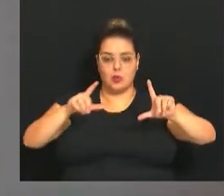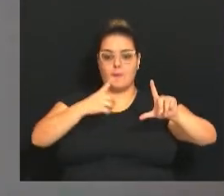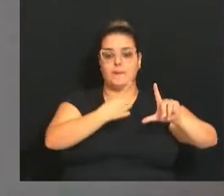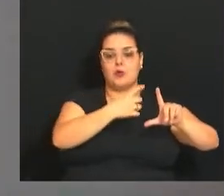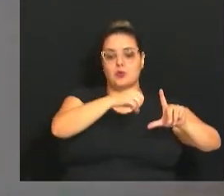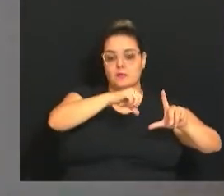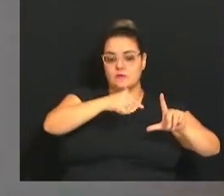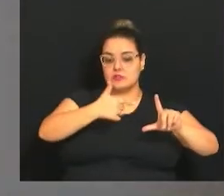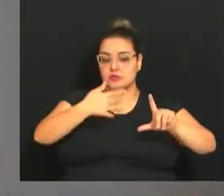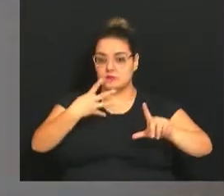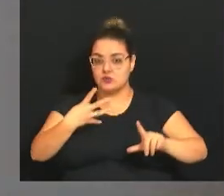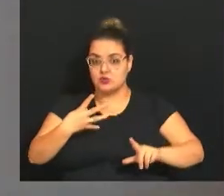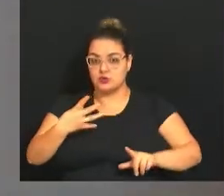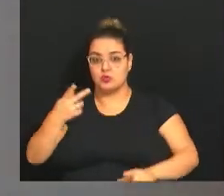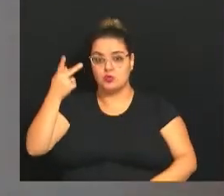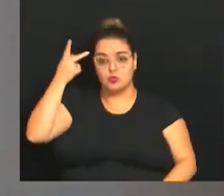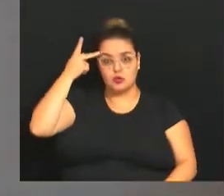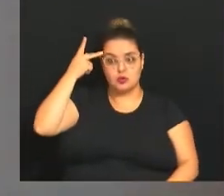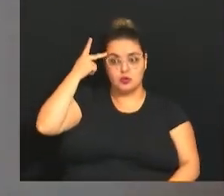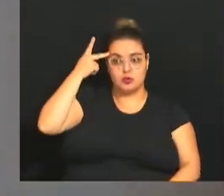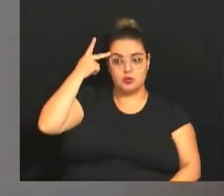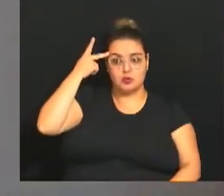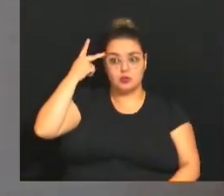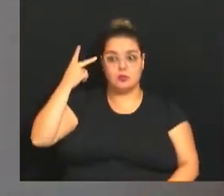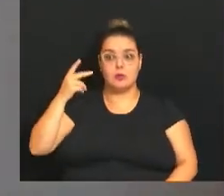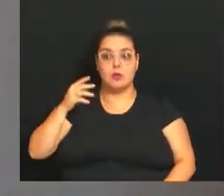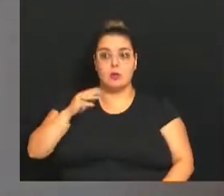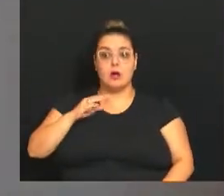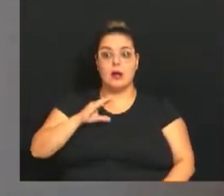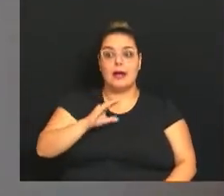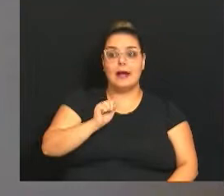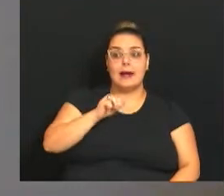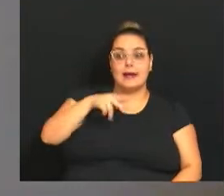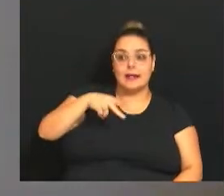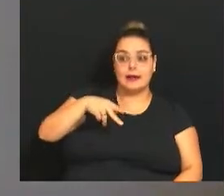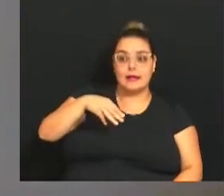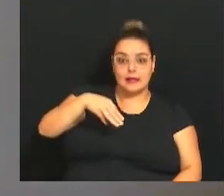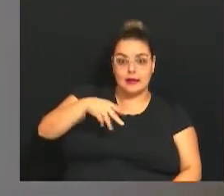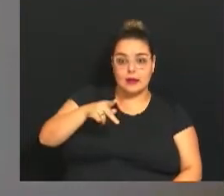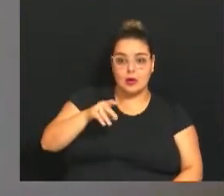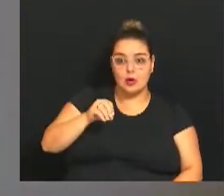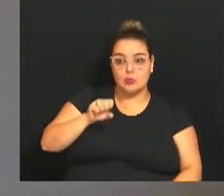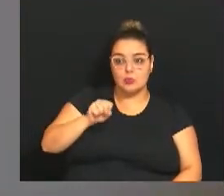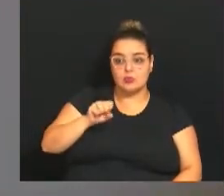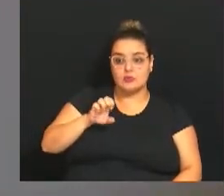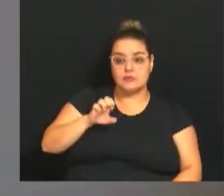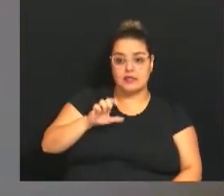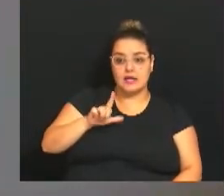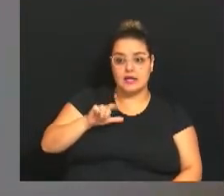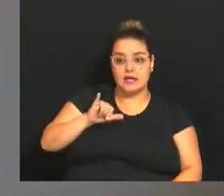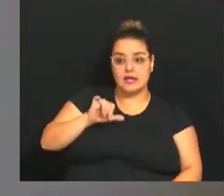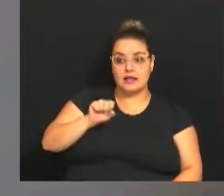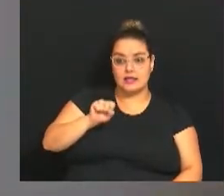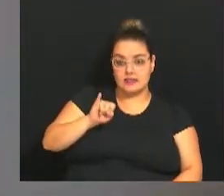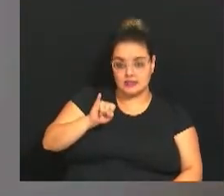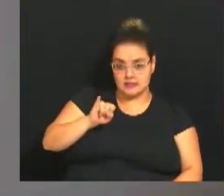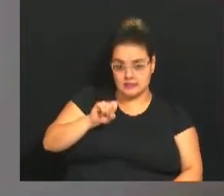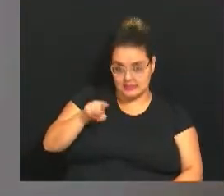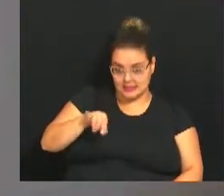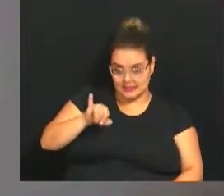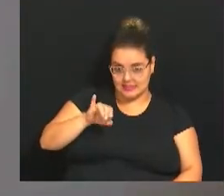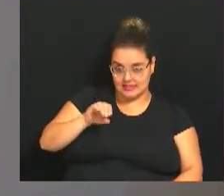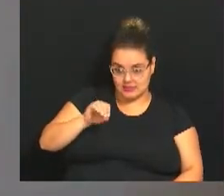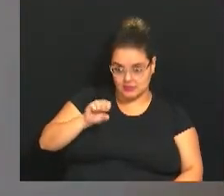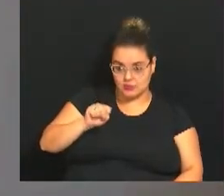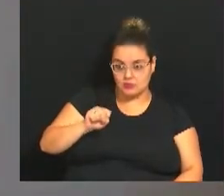São Paulo, no bairro de Campos Elíseos, que tem uma foto que está ali, eu não sei se depois o câmera consegue chegar,